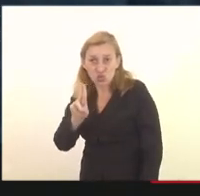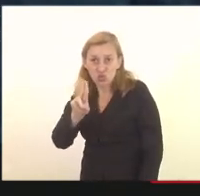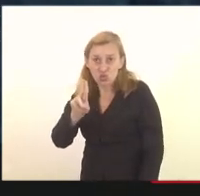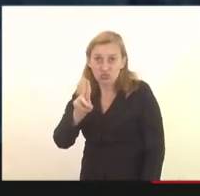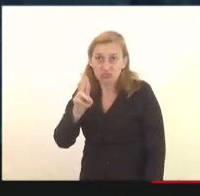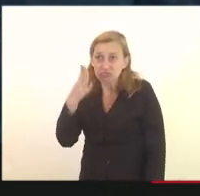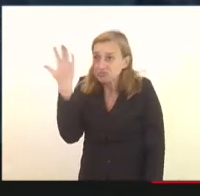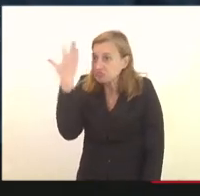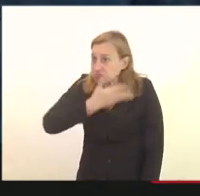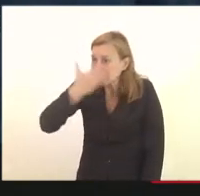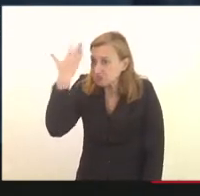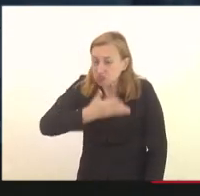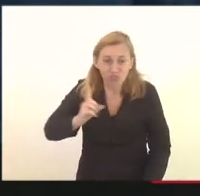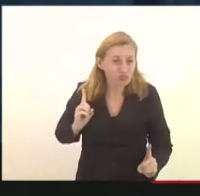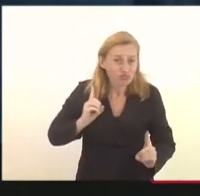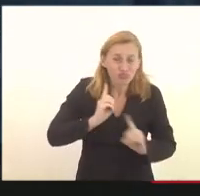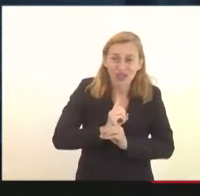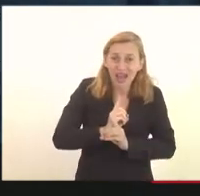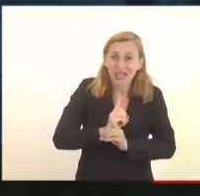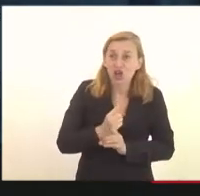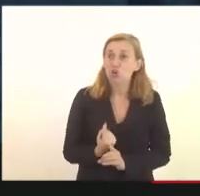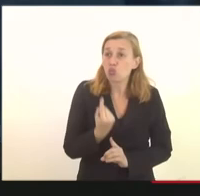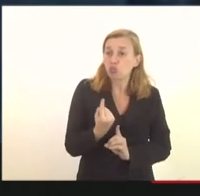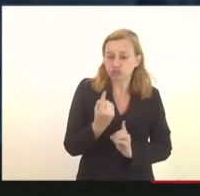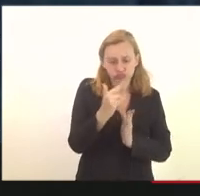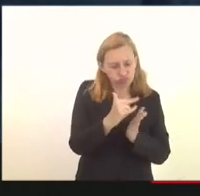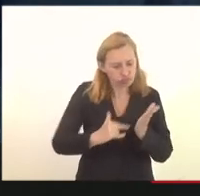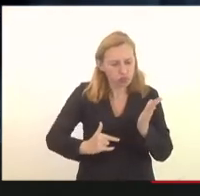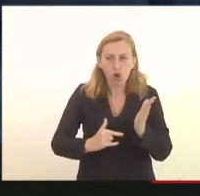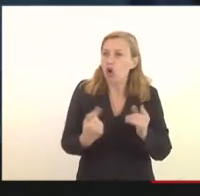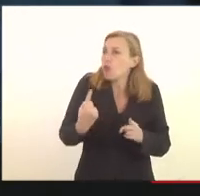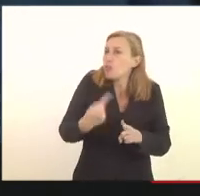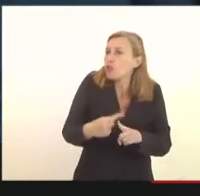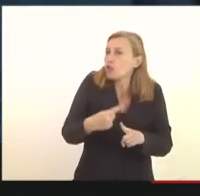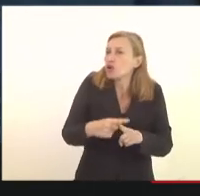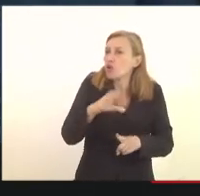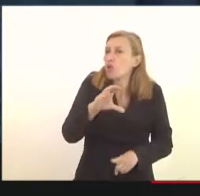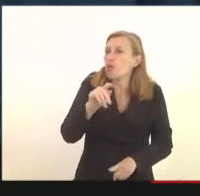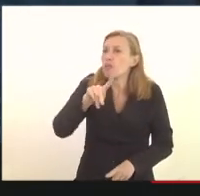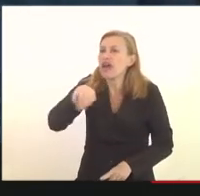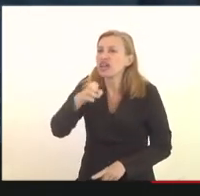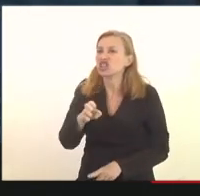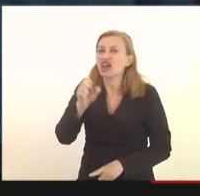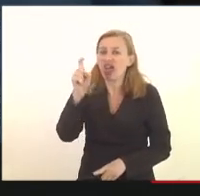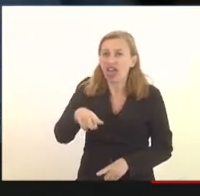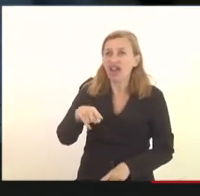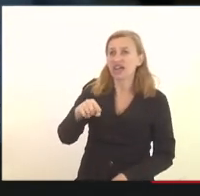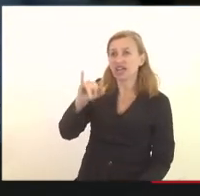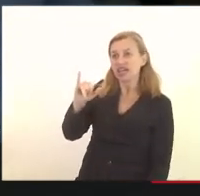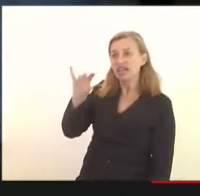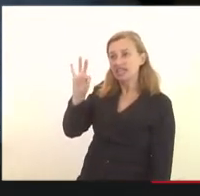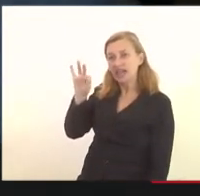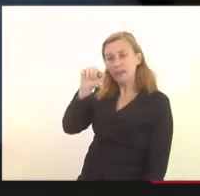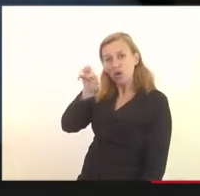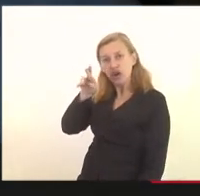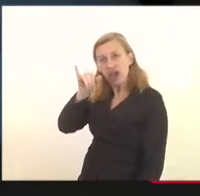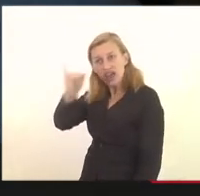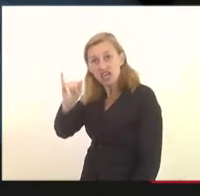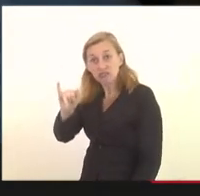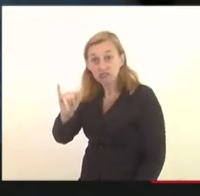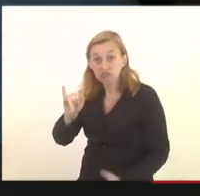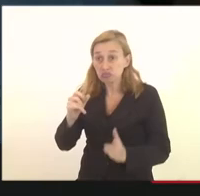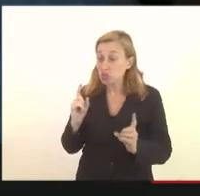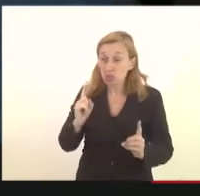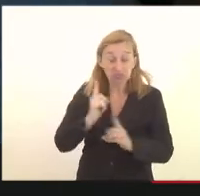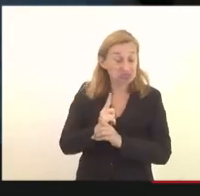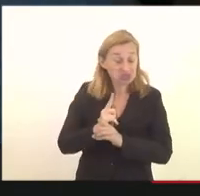até hoje um documento que diga por que o Comperge é em Itaboraí. Até hoje nós não encontramos um documento